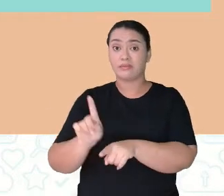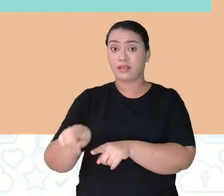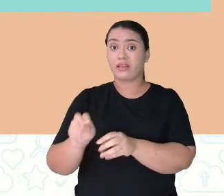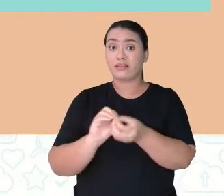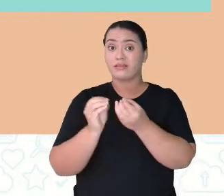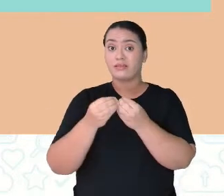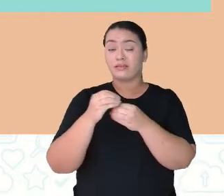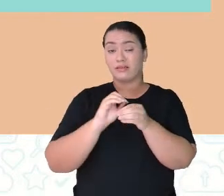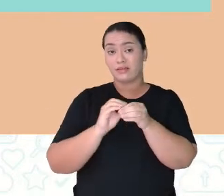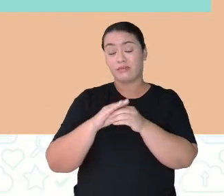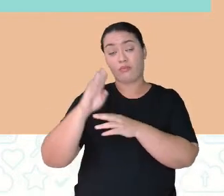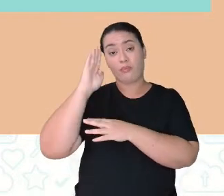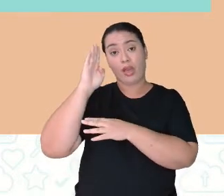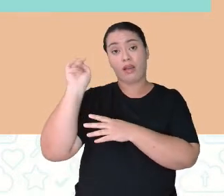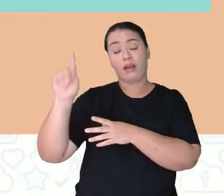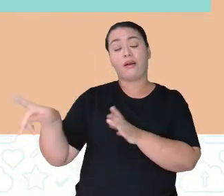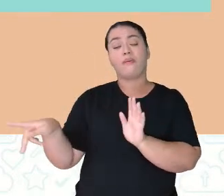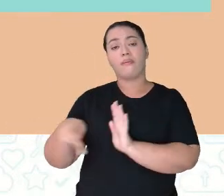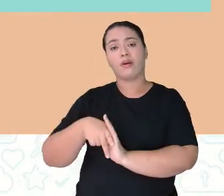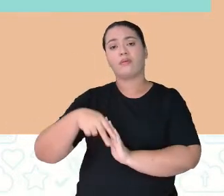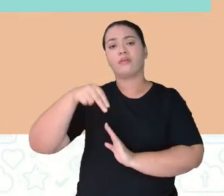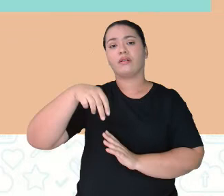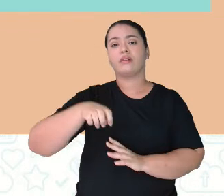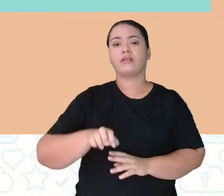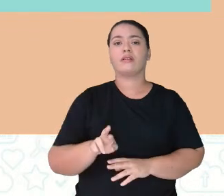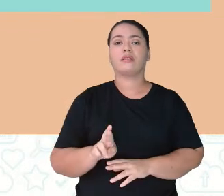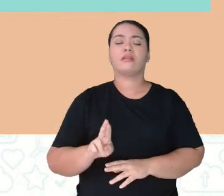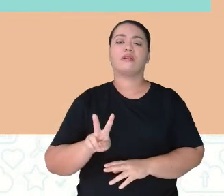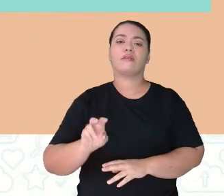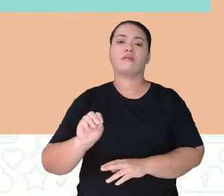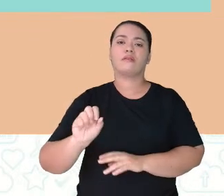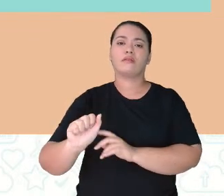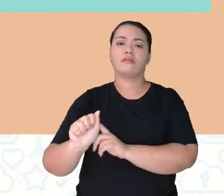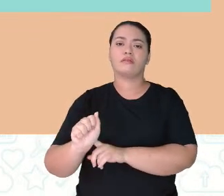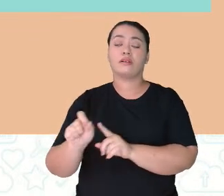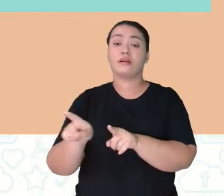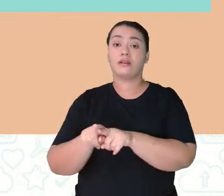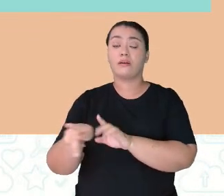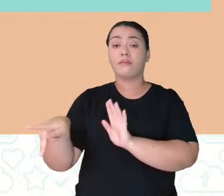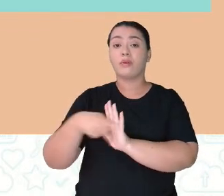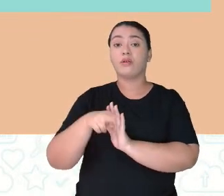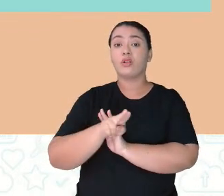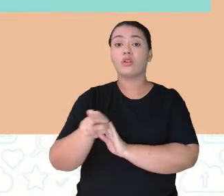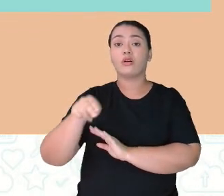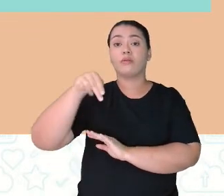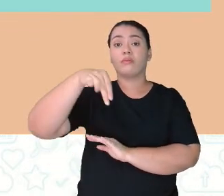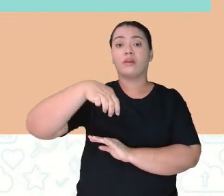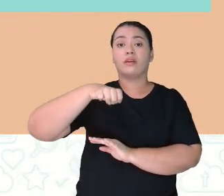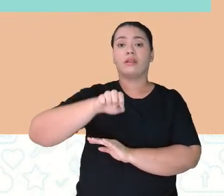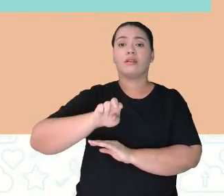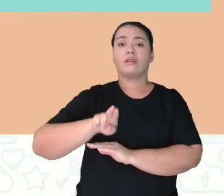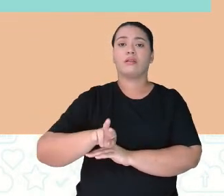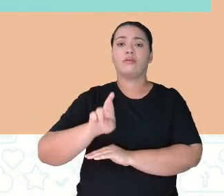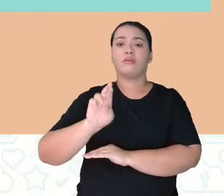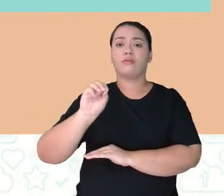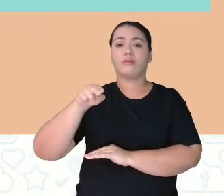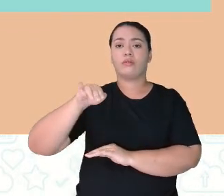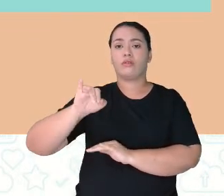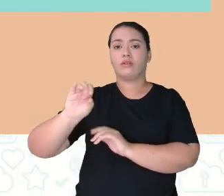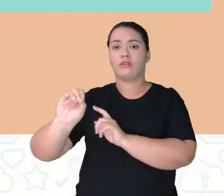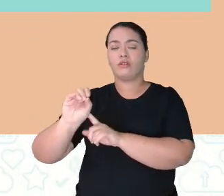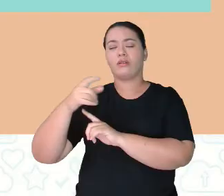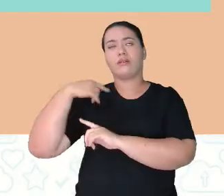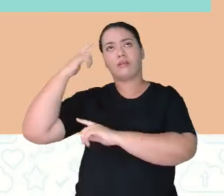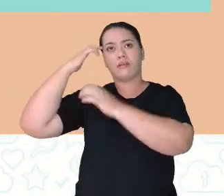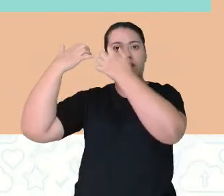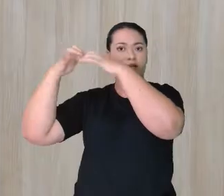células nervosas, e essas células são denominadas de neurônios, né, professora? Então, eu acho interessante, tem gente que diz, eu tenho